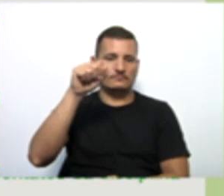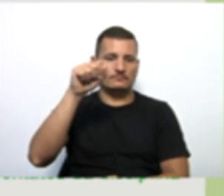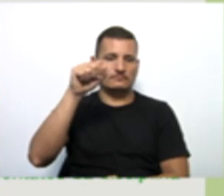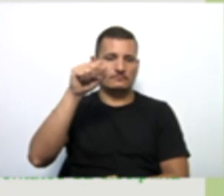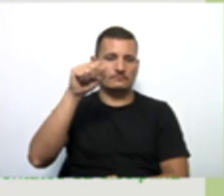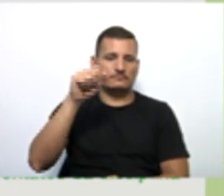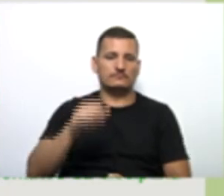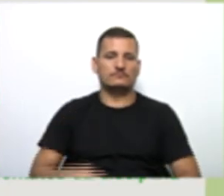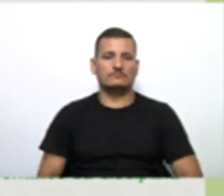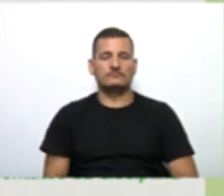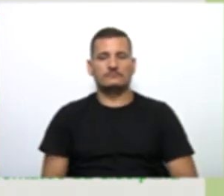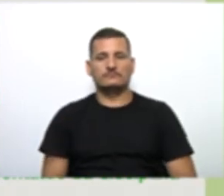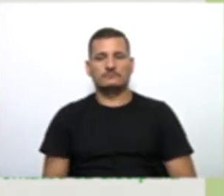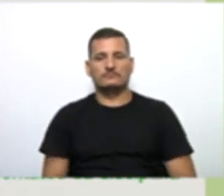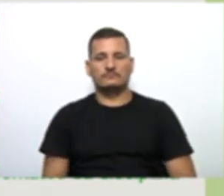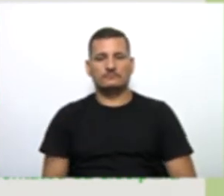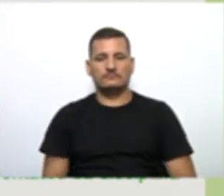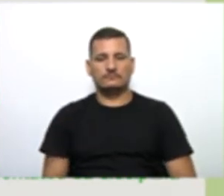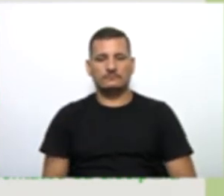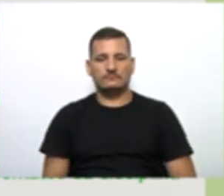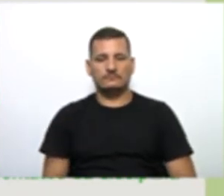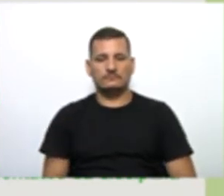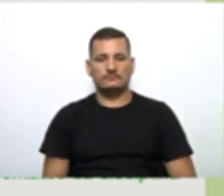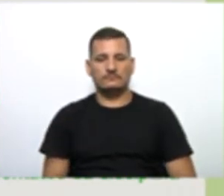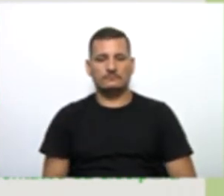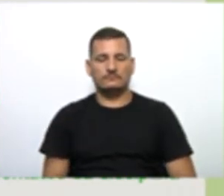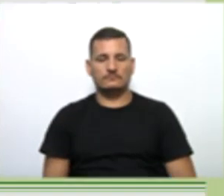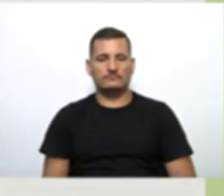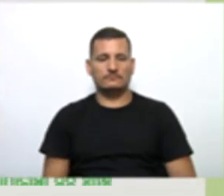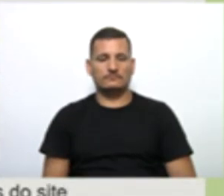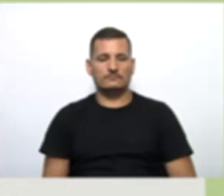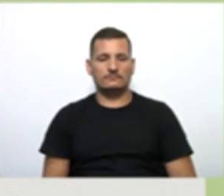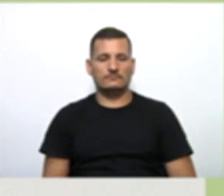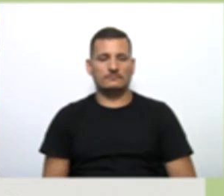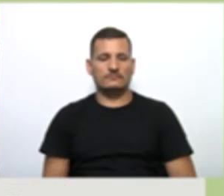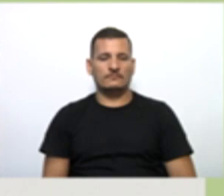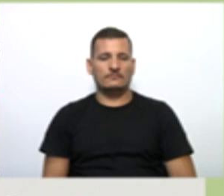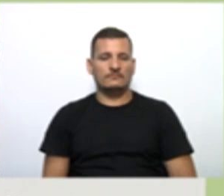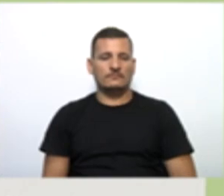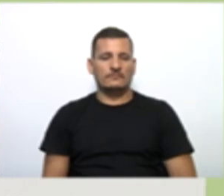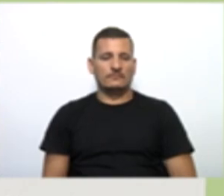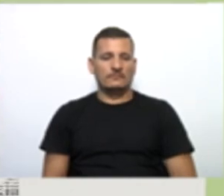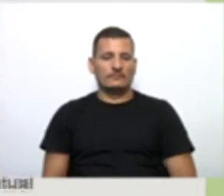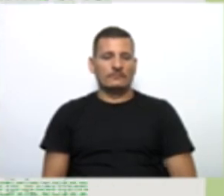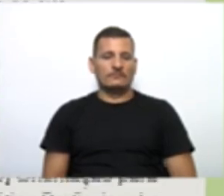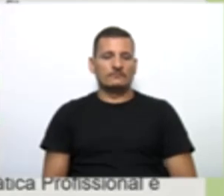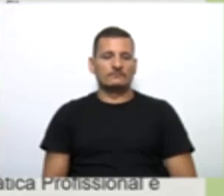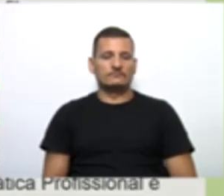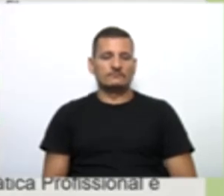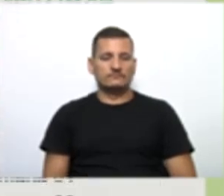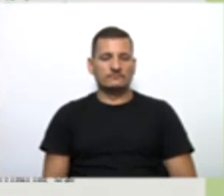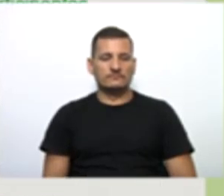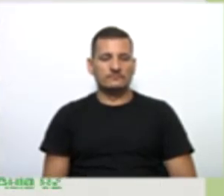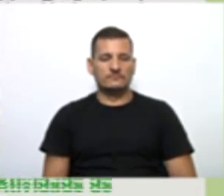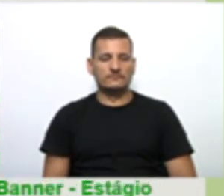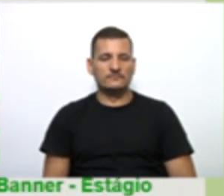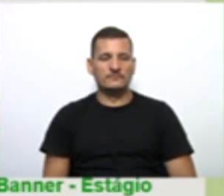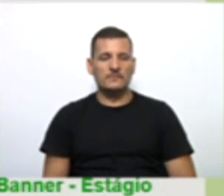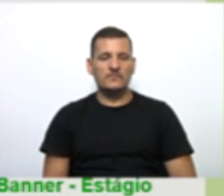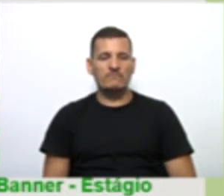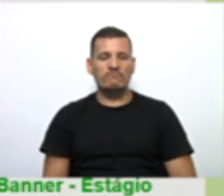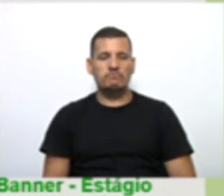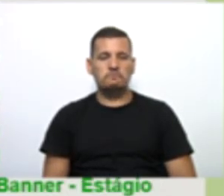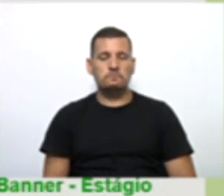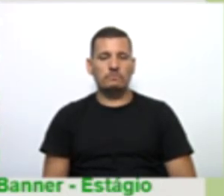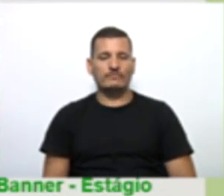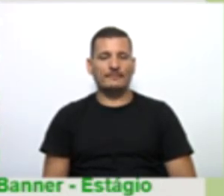ó, de como vocês vão proceder, né? Como vocês devem construir o banner, as dicas. Ó,